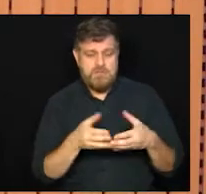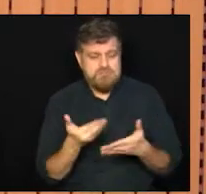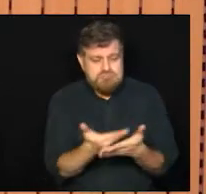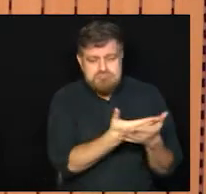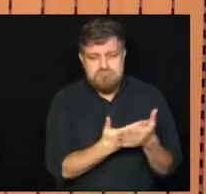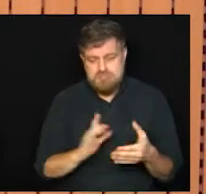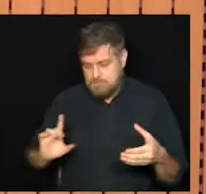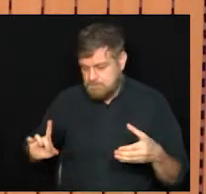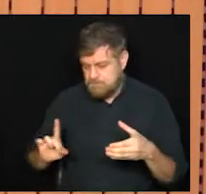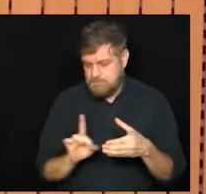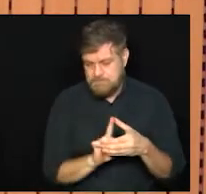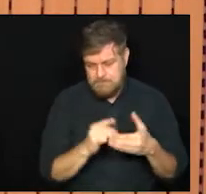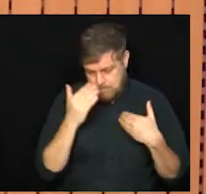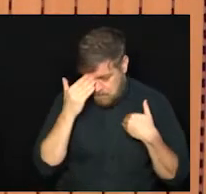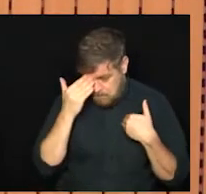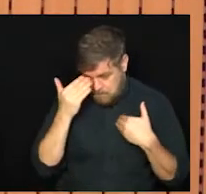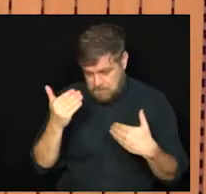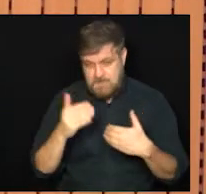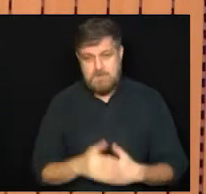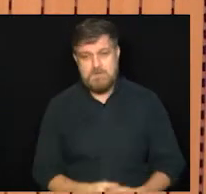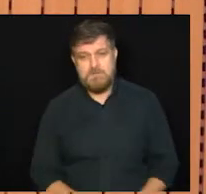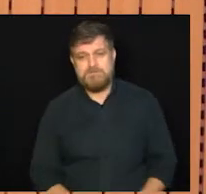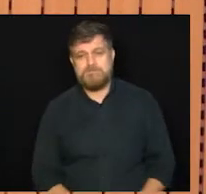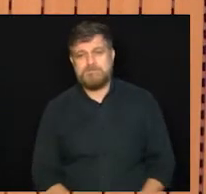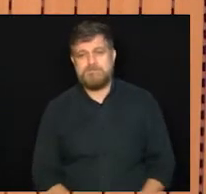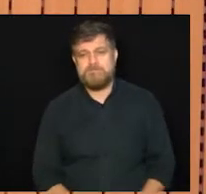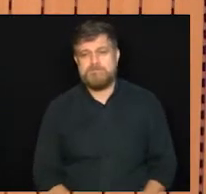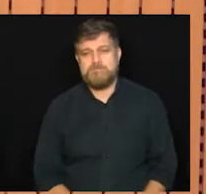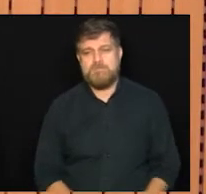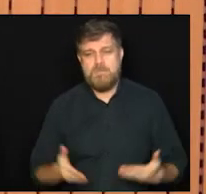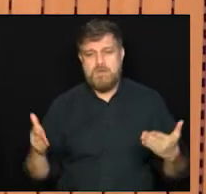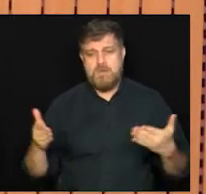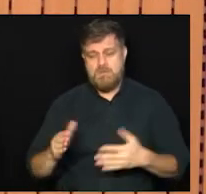Obrigado, Cecílio, acompanhando remotamente. Então, Antônio Dias, com a palavra.